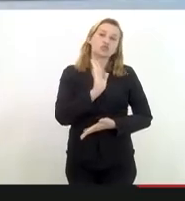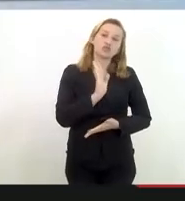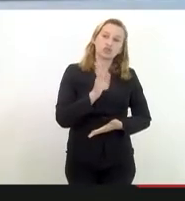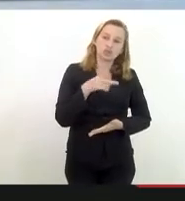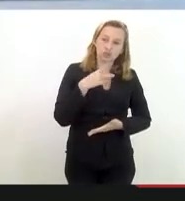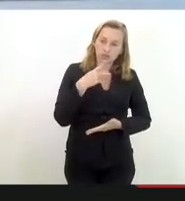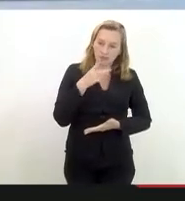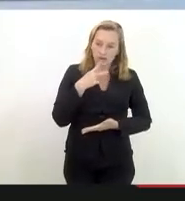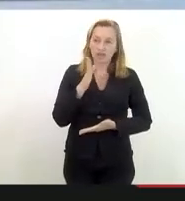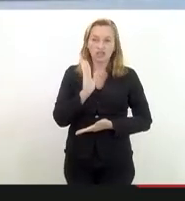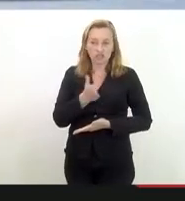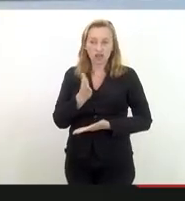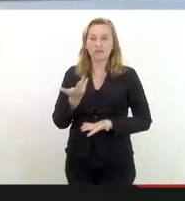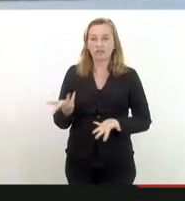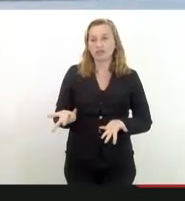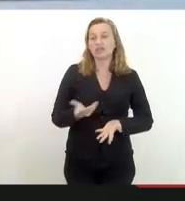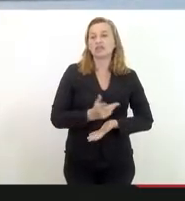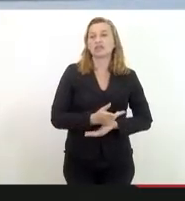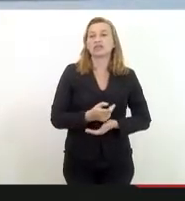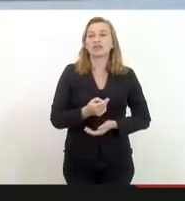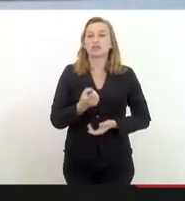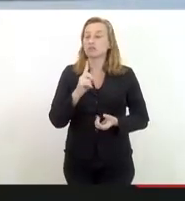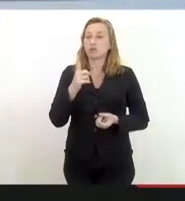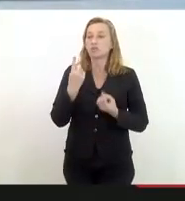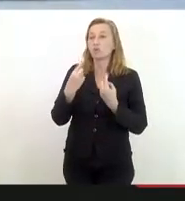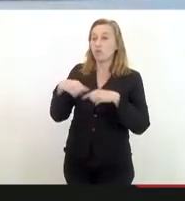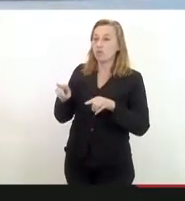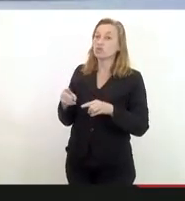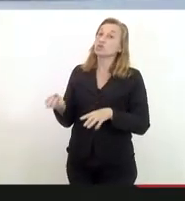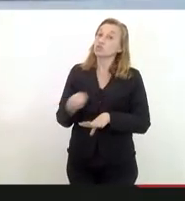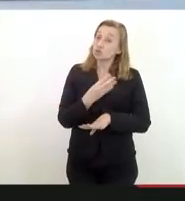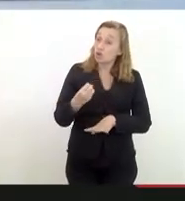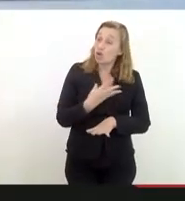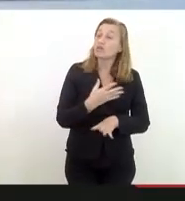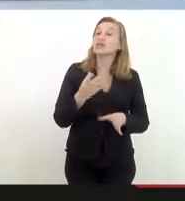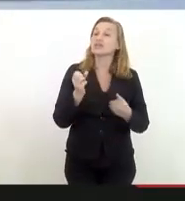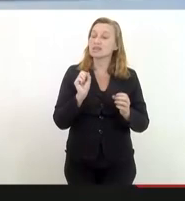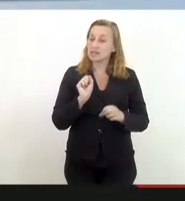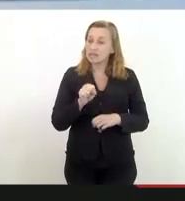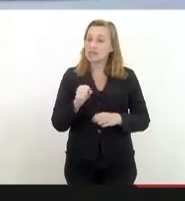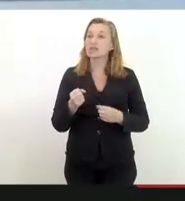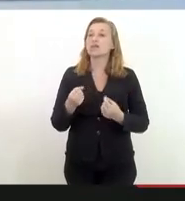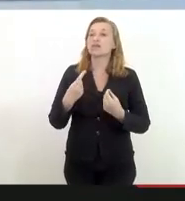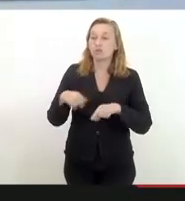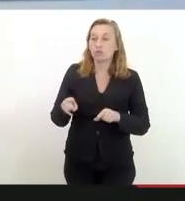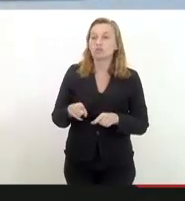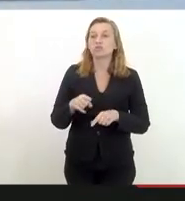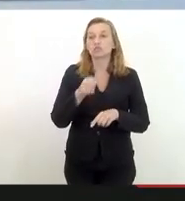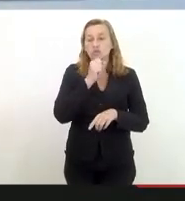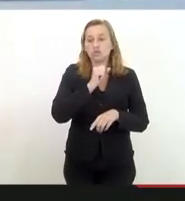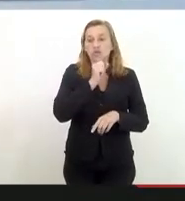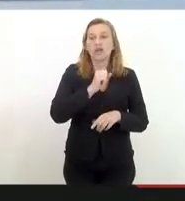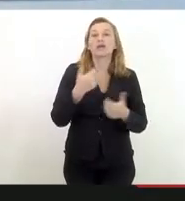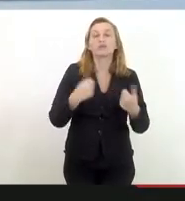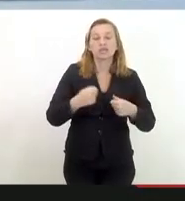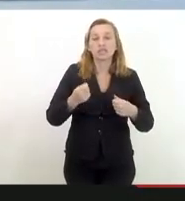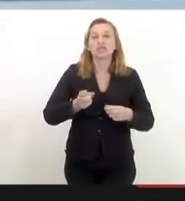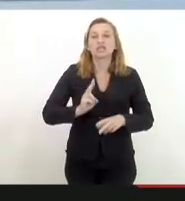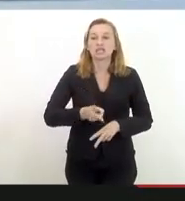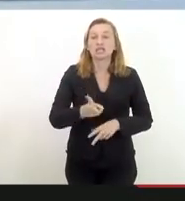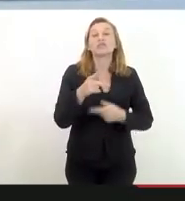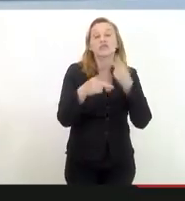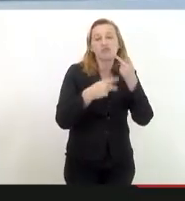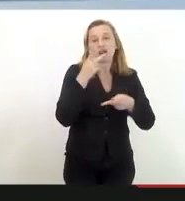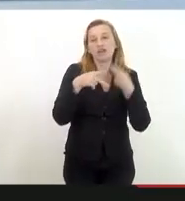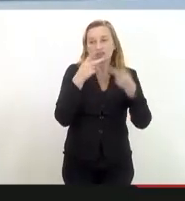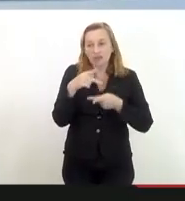esses, só para relembrar mesmo, não são pontos novos, são pontos antigos, mas que a gente acredita que precisa estar sempre